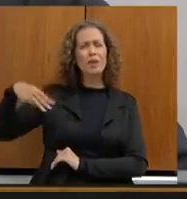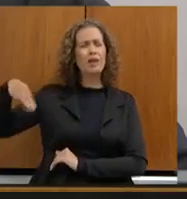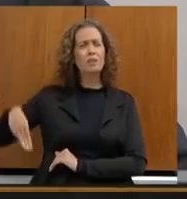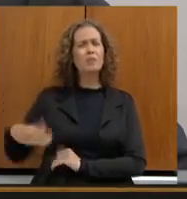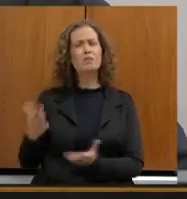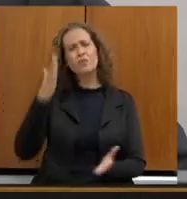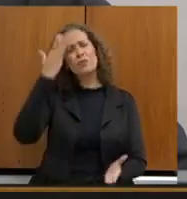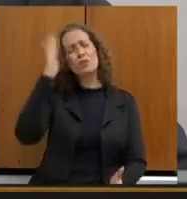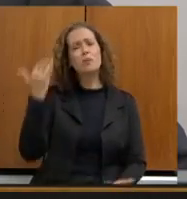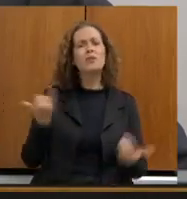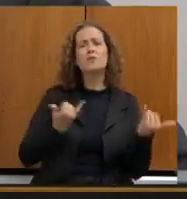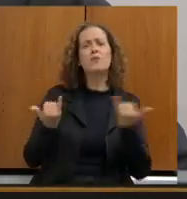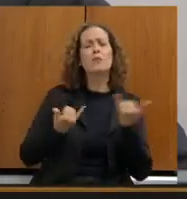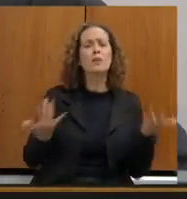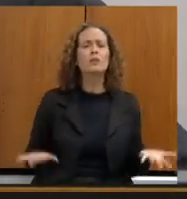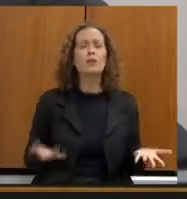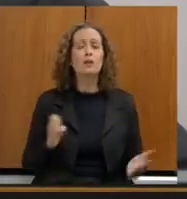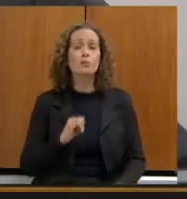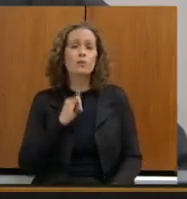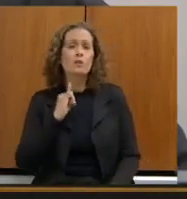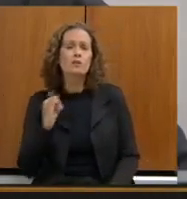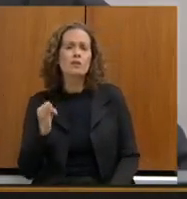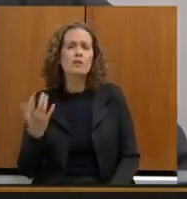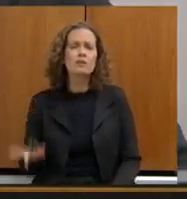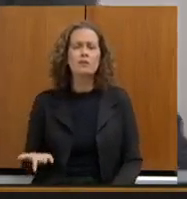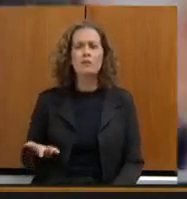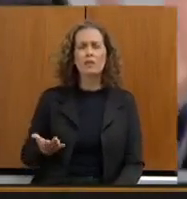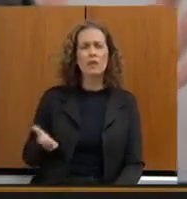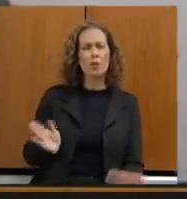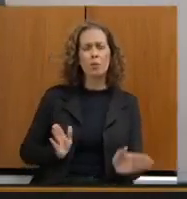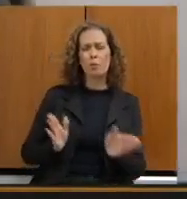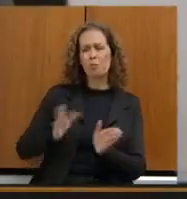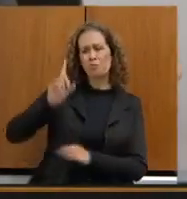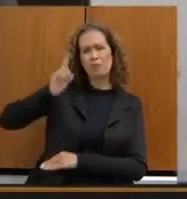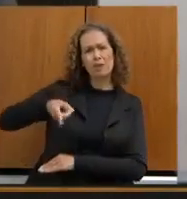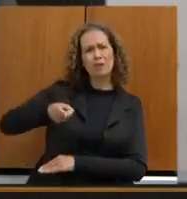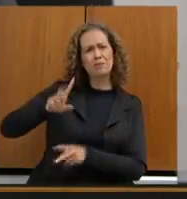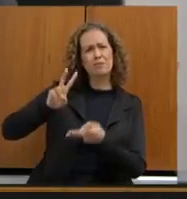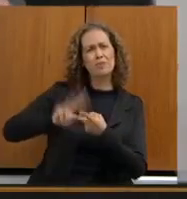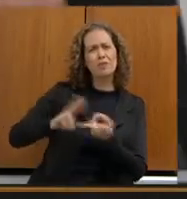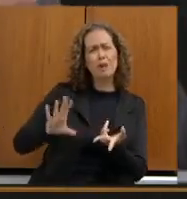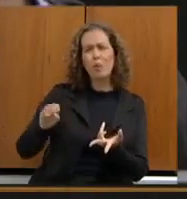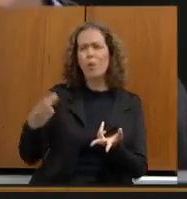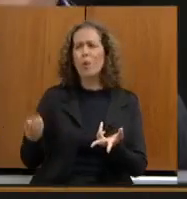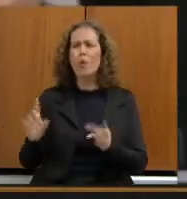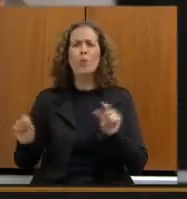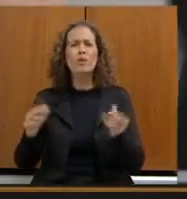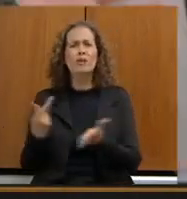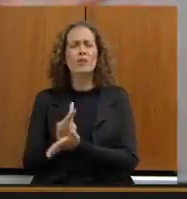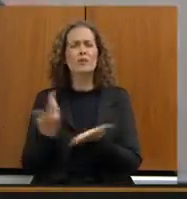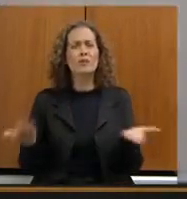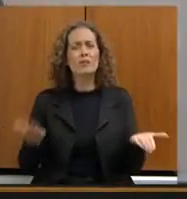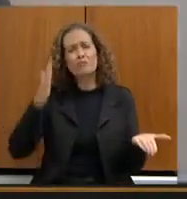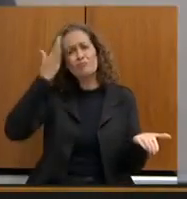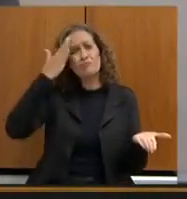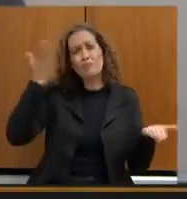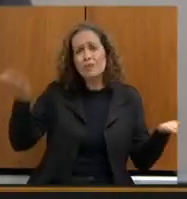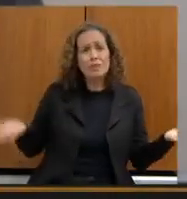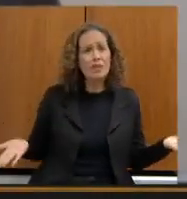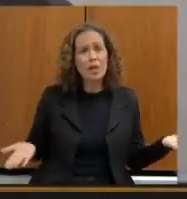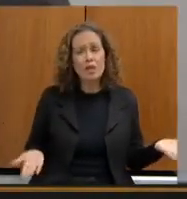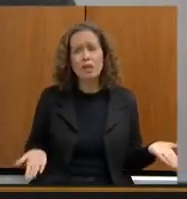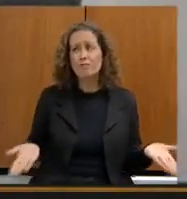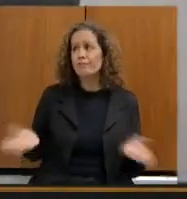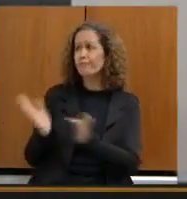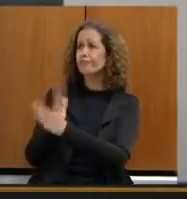de uma delegacia ou se pesava contra ele um mandado de prisão e ela navegar o tempo todo escuro